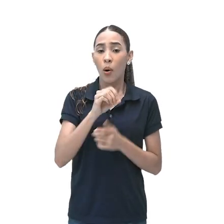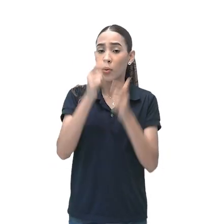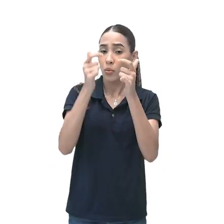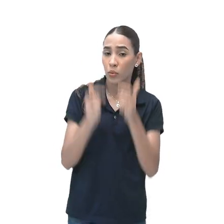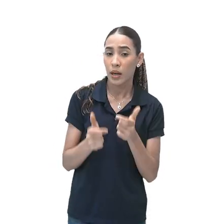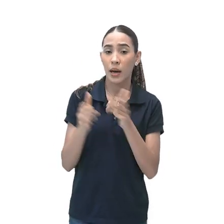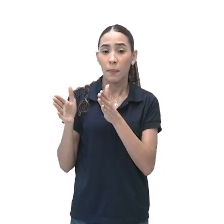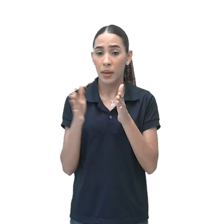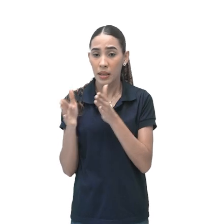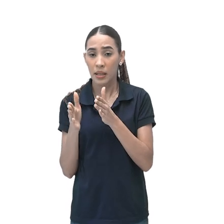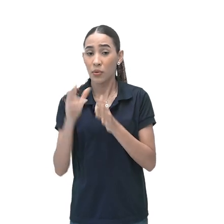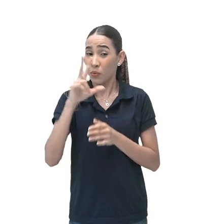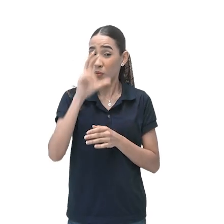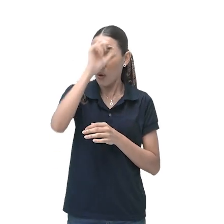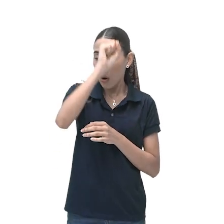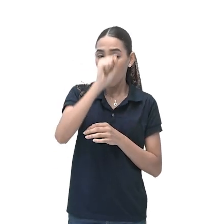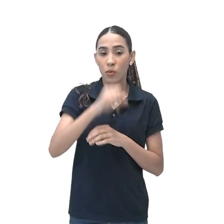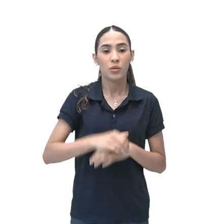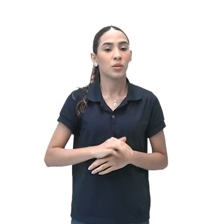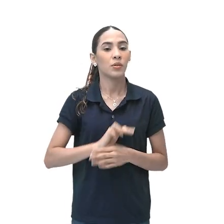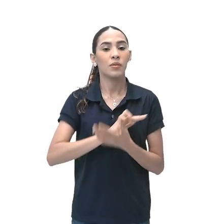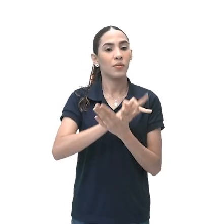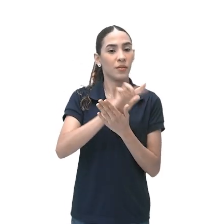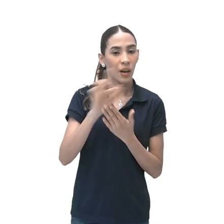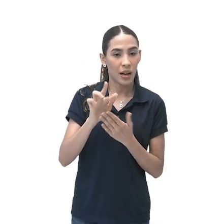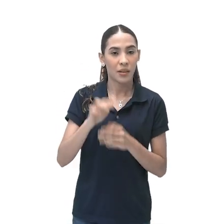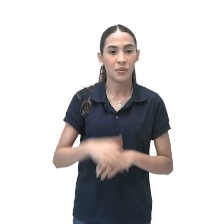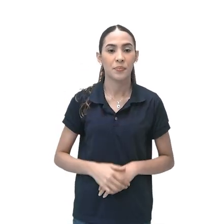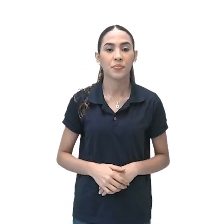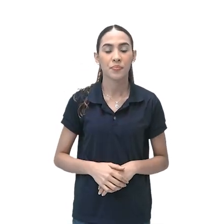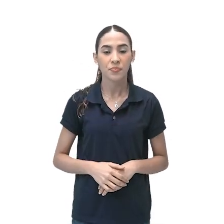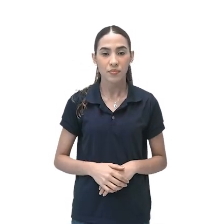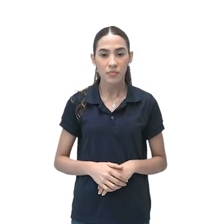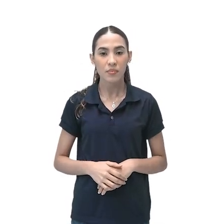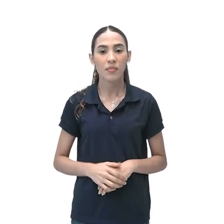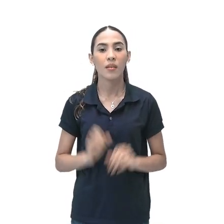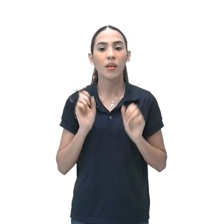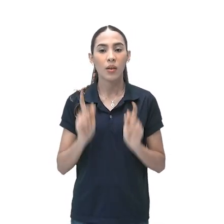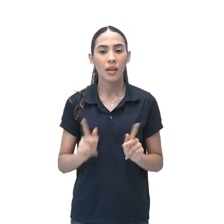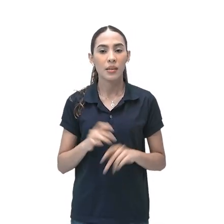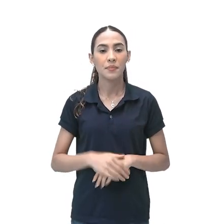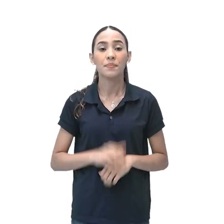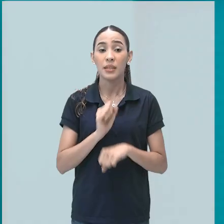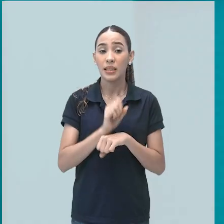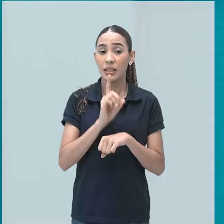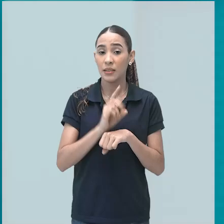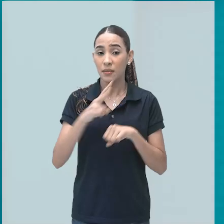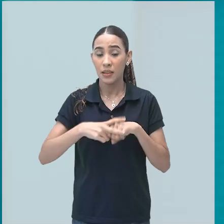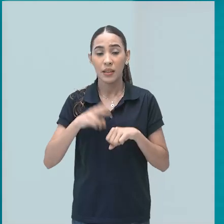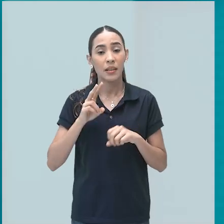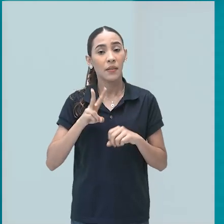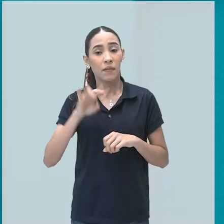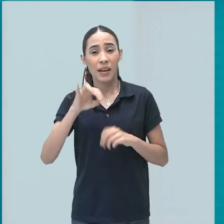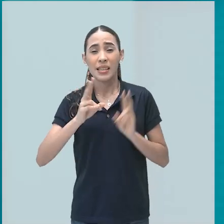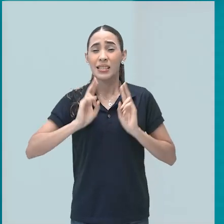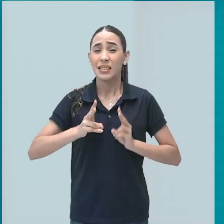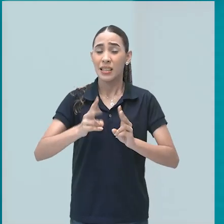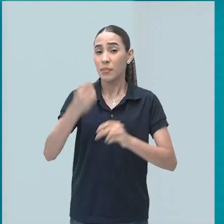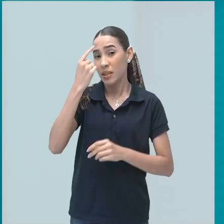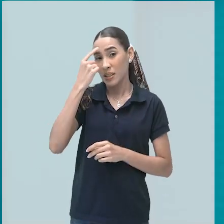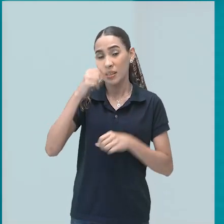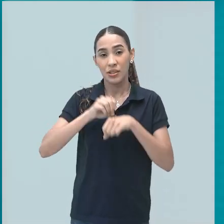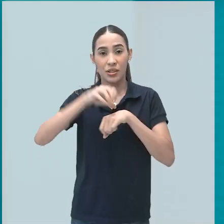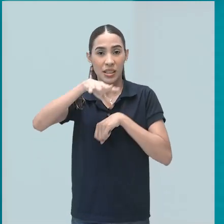lugar, tempo, intensidade e etc. Ok? O advérbio ele vai sempre indicar